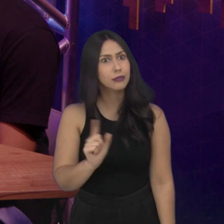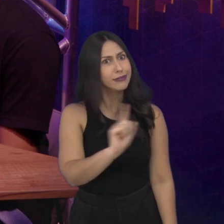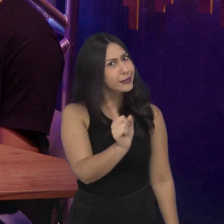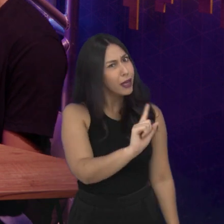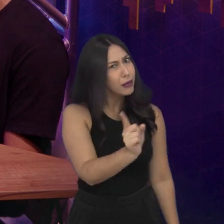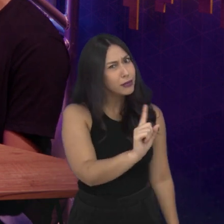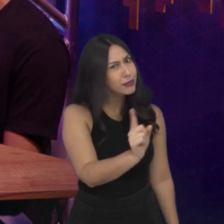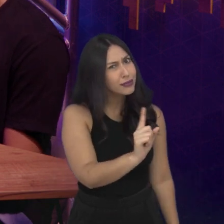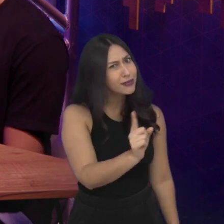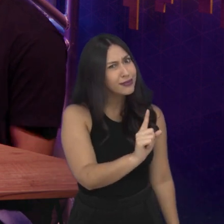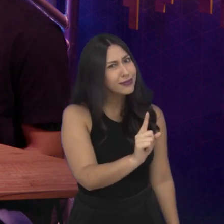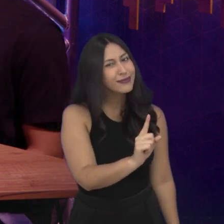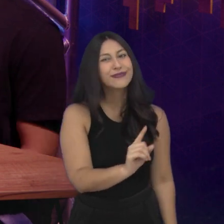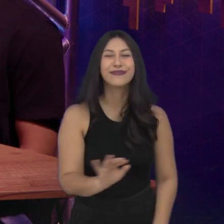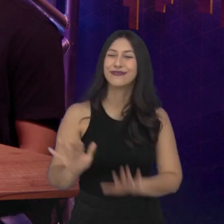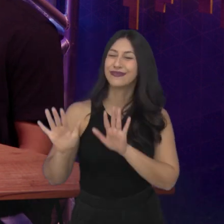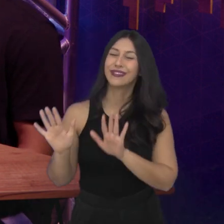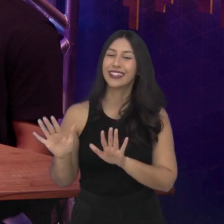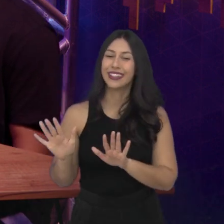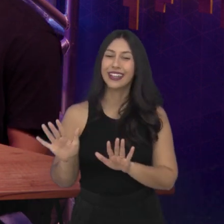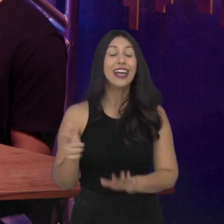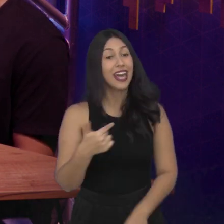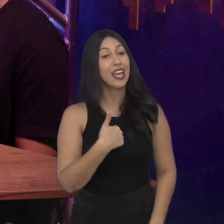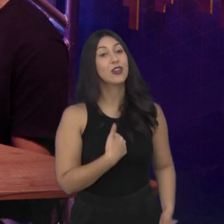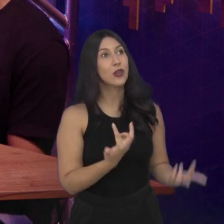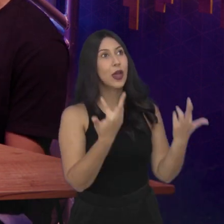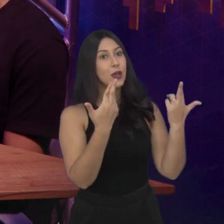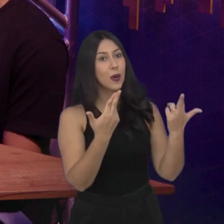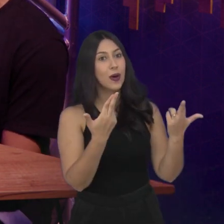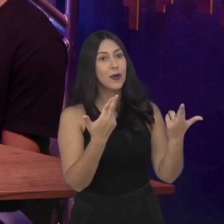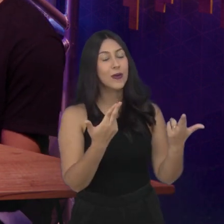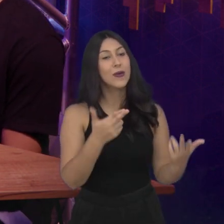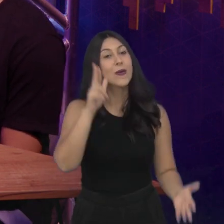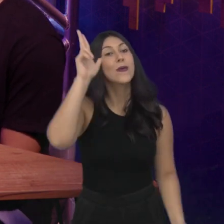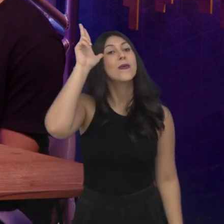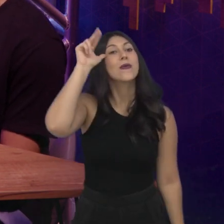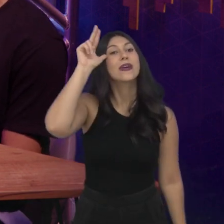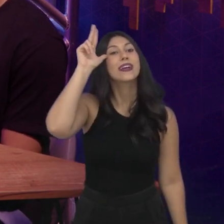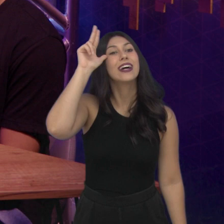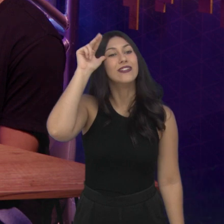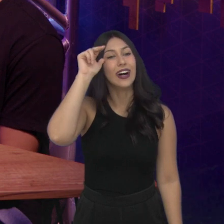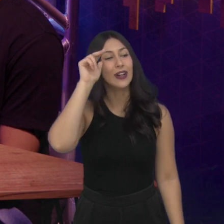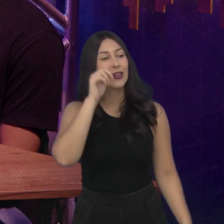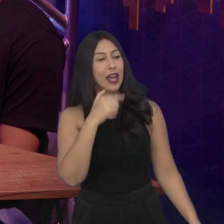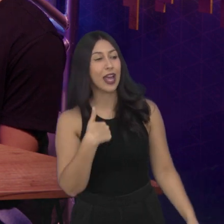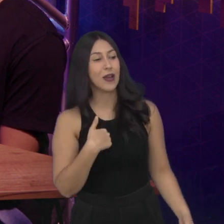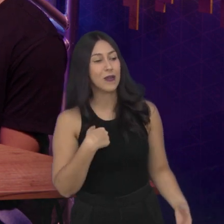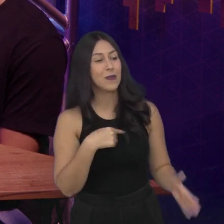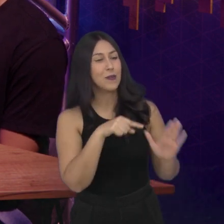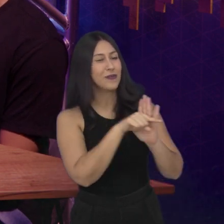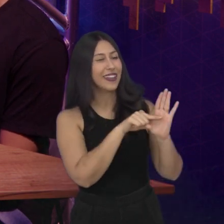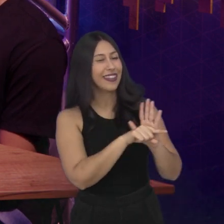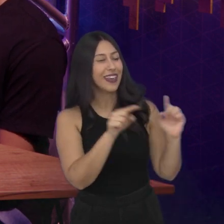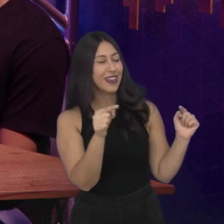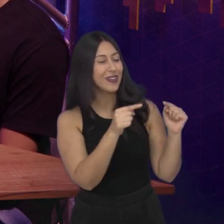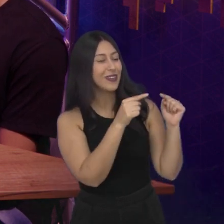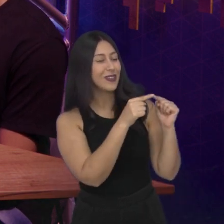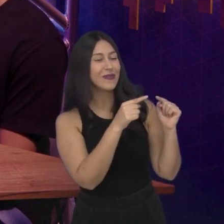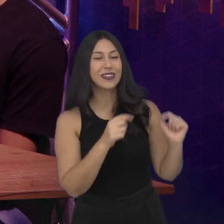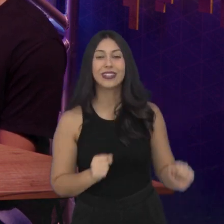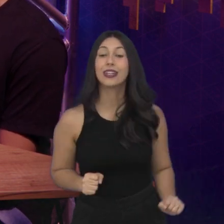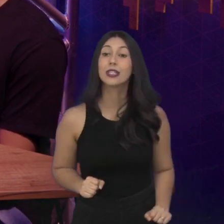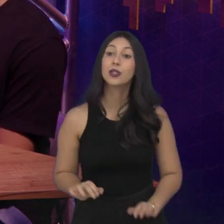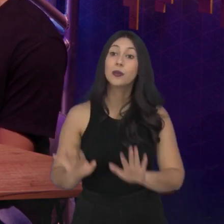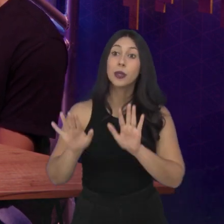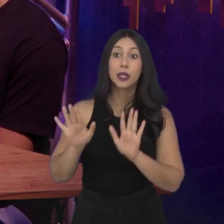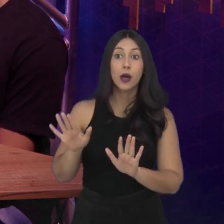Não. Mas assim, a gente se coloca... Eu sou o cavalo, eu vi lá que o meu MBTI tem o mesmo... Mas é assim,